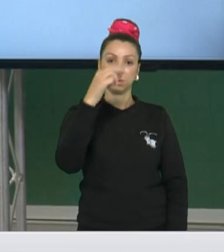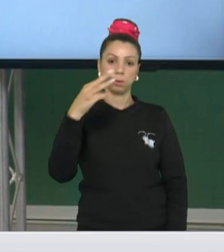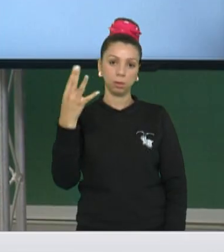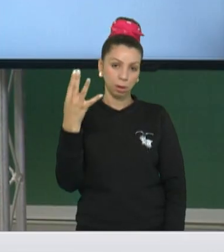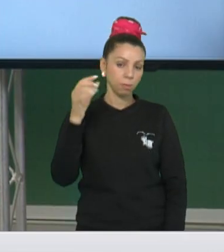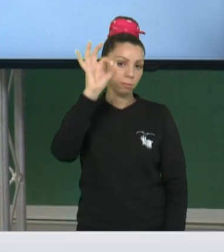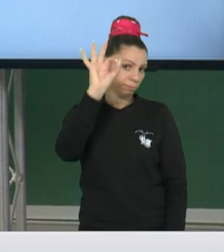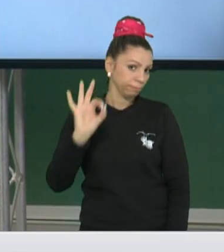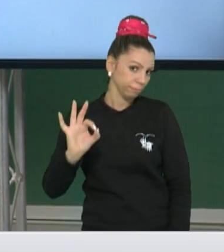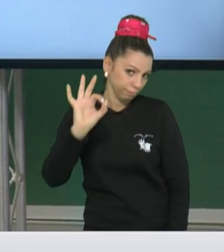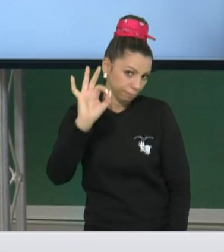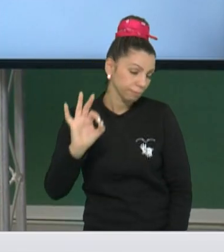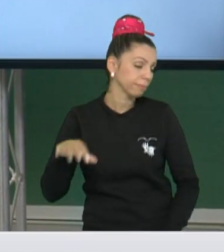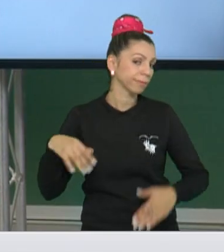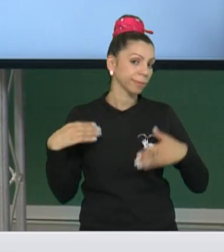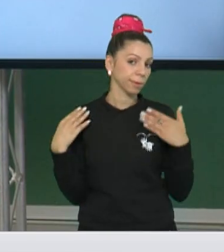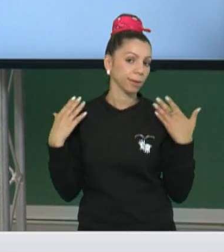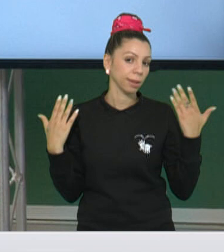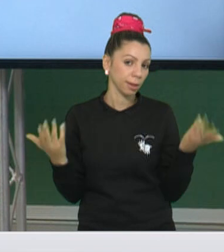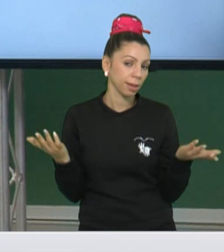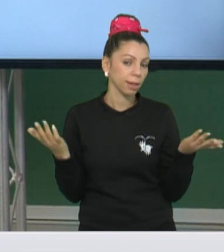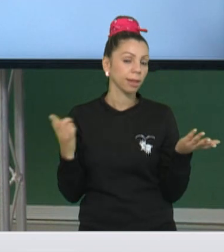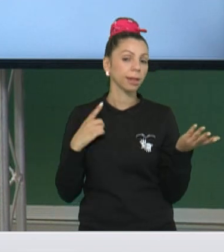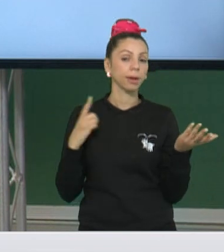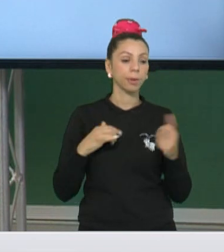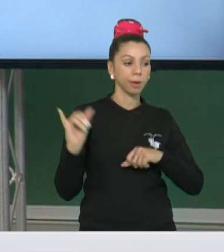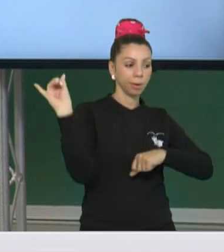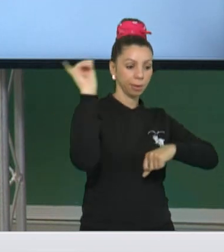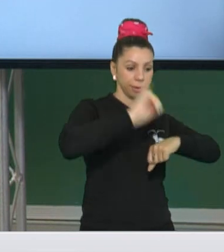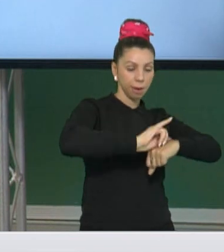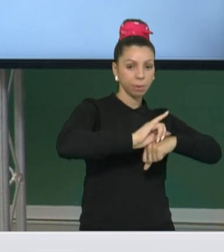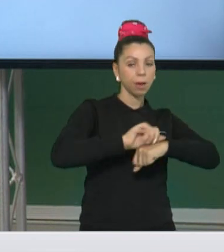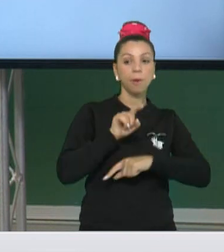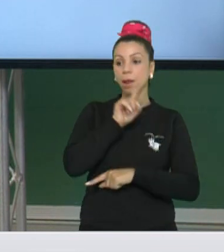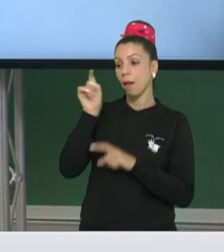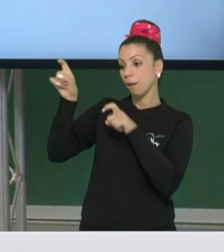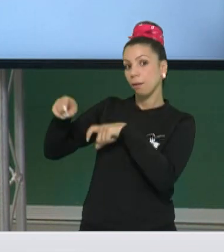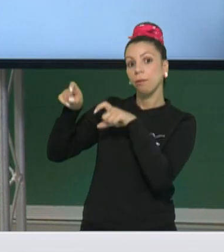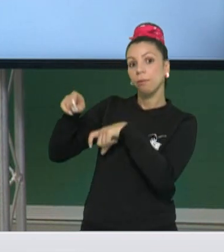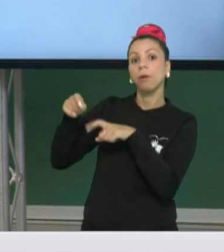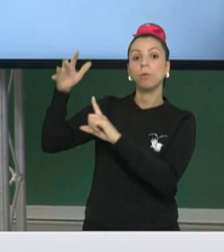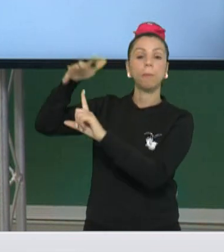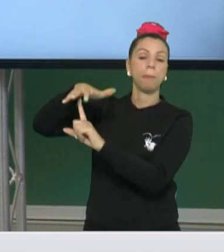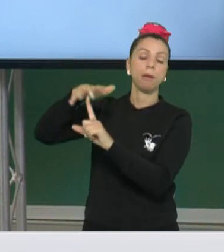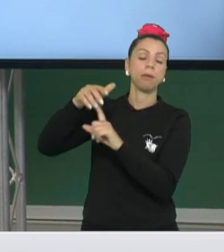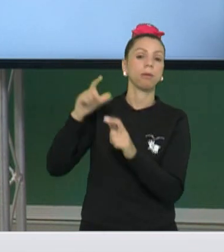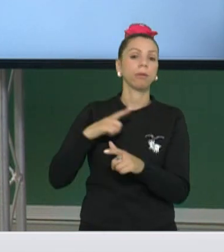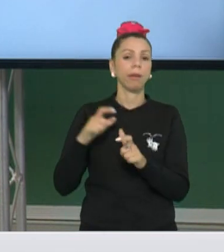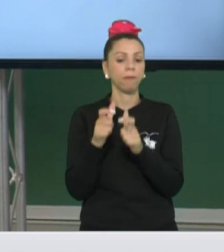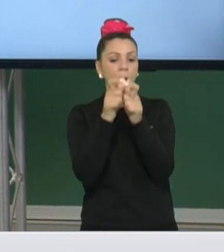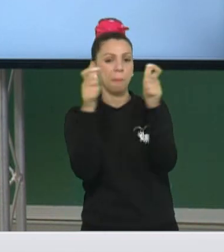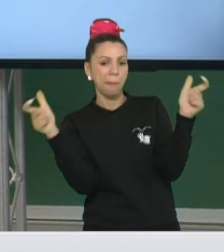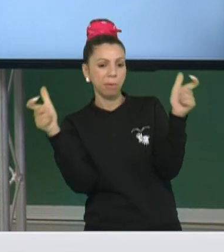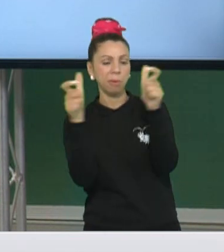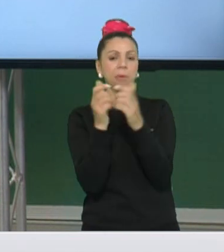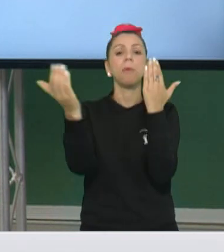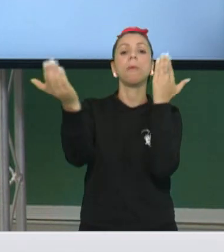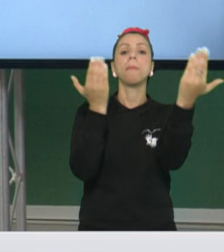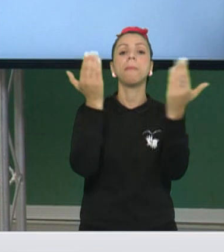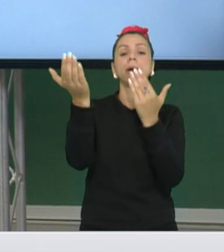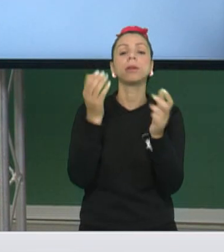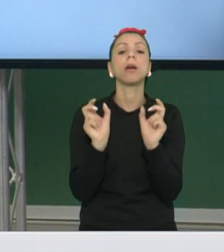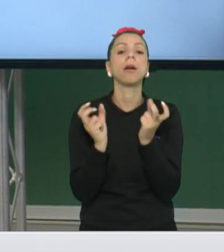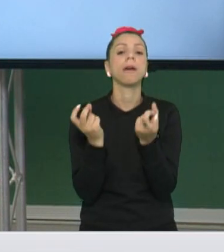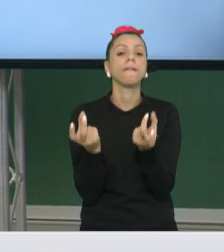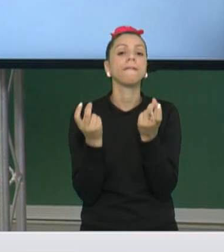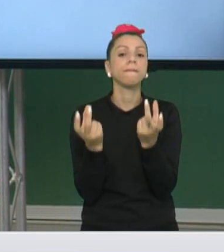20,34%. Considerando a capital e o interior do Paraná, houve aumento ou diminuição na venda de delivery de